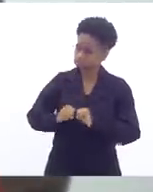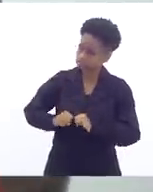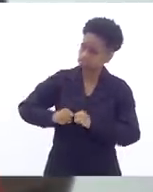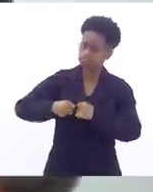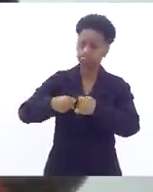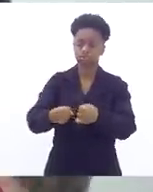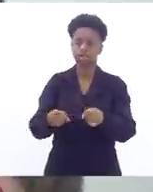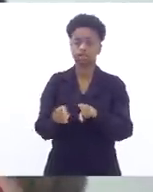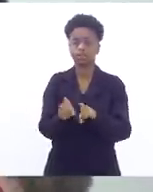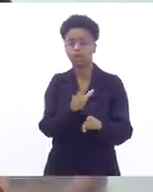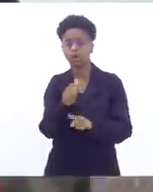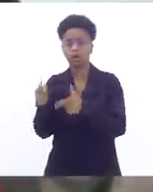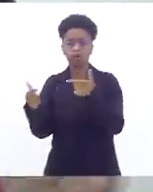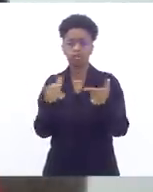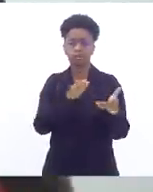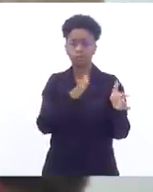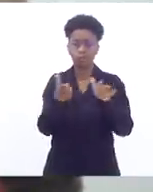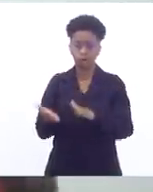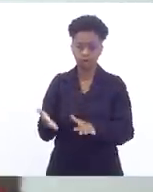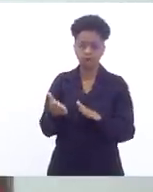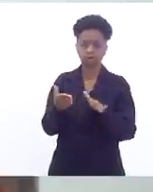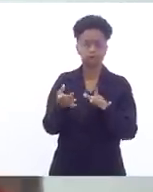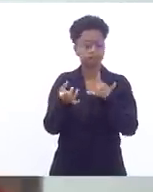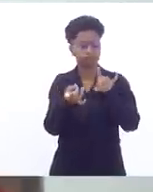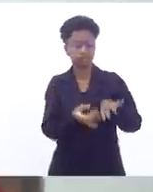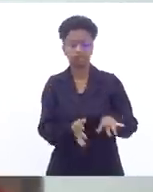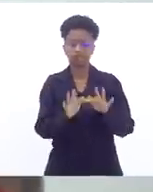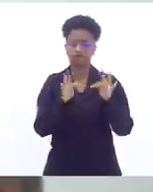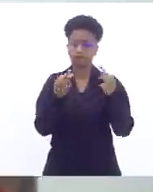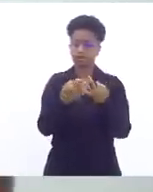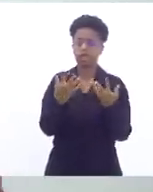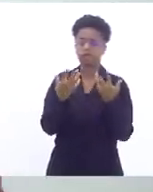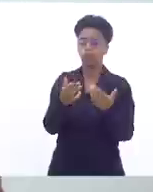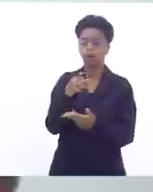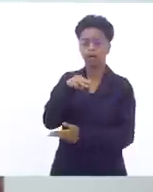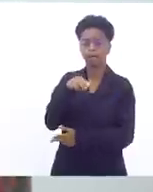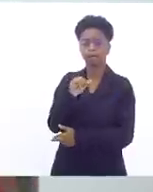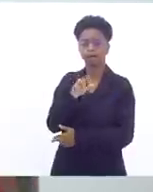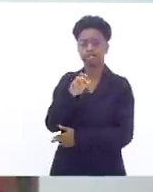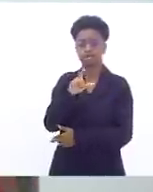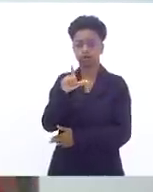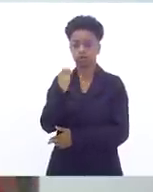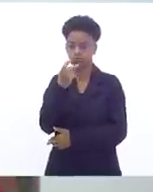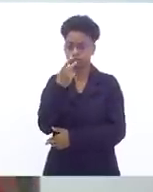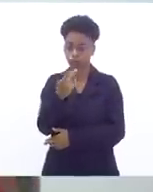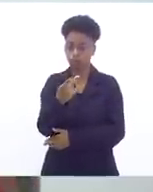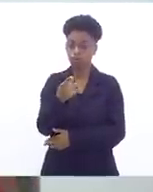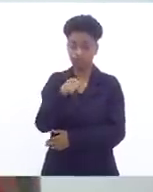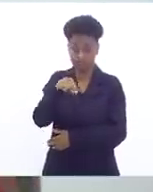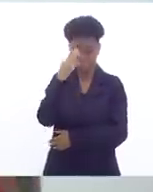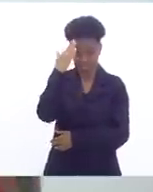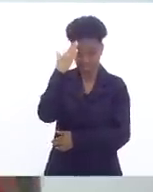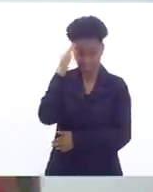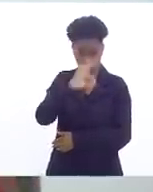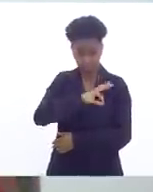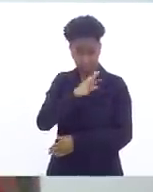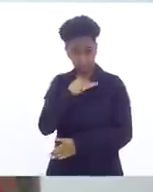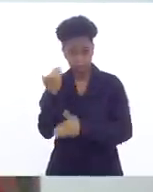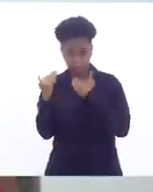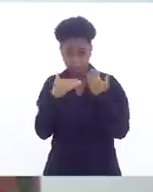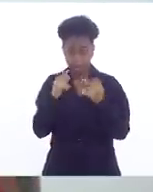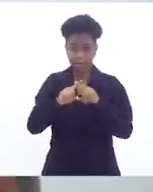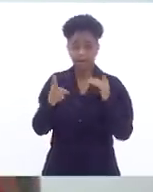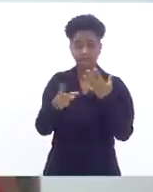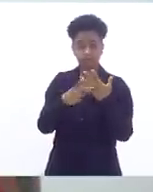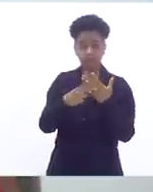e outras que perderam a vida que deixaram a família como bem falou Marcelo aqui saibam vocês que esses policiais que morreram a viúva vai ficar